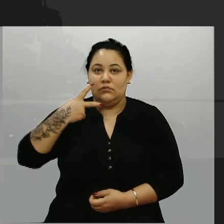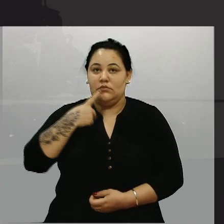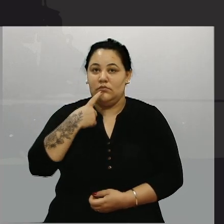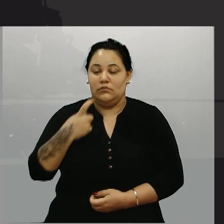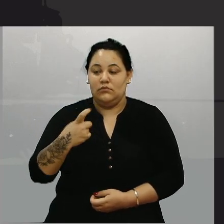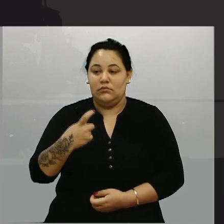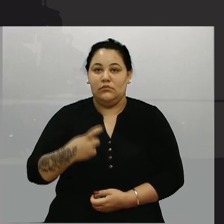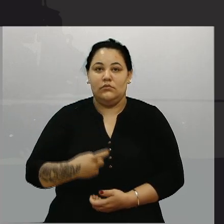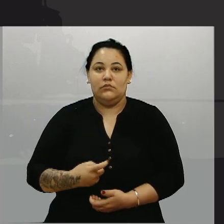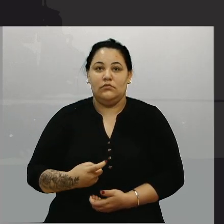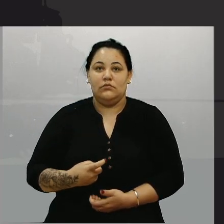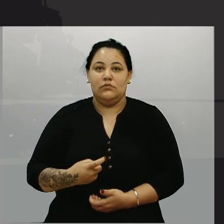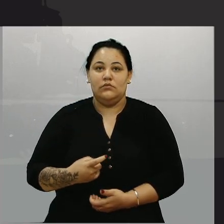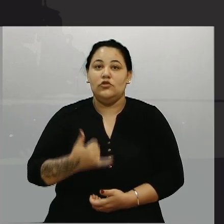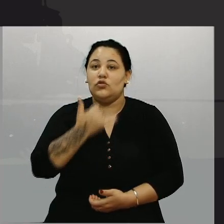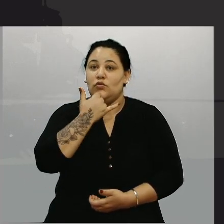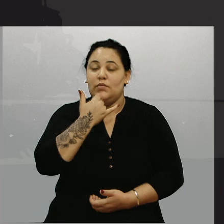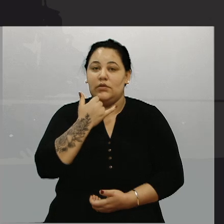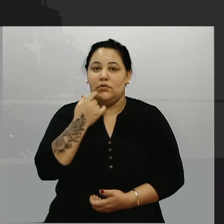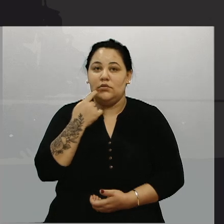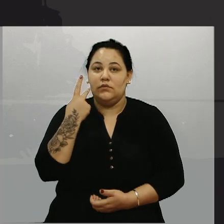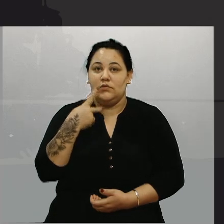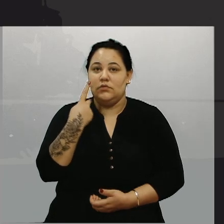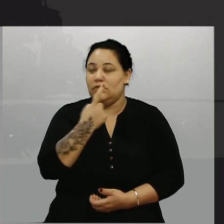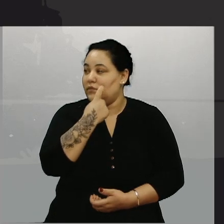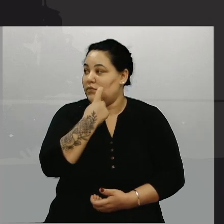Frigieri. Não, vereador Wagner Petrini.